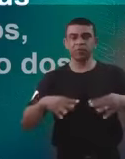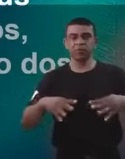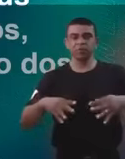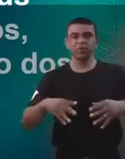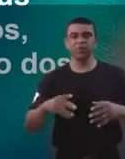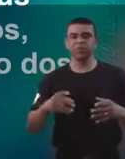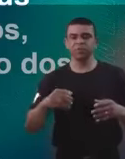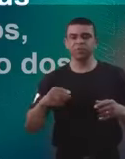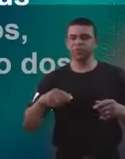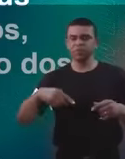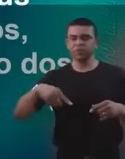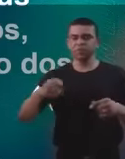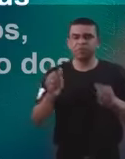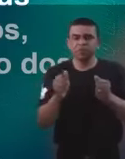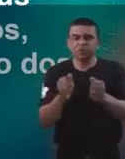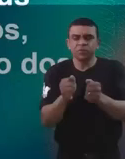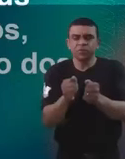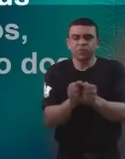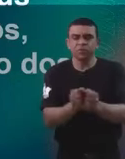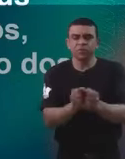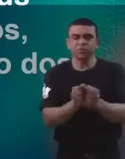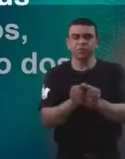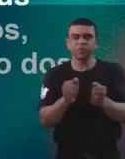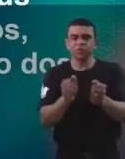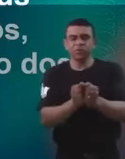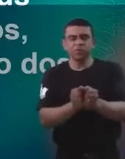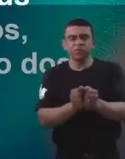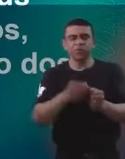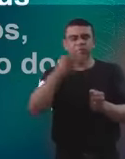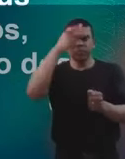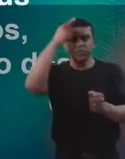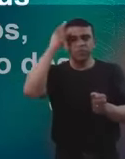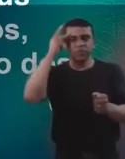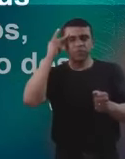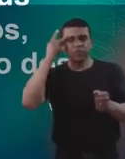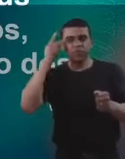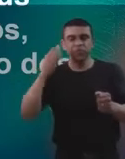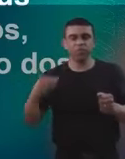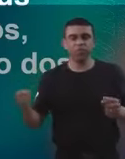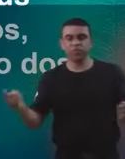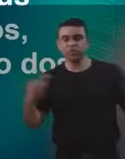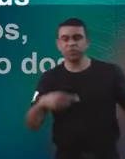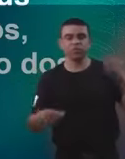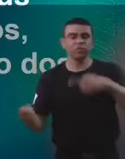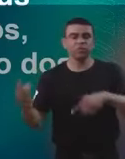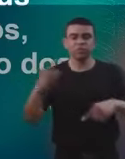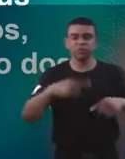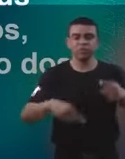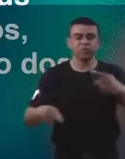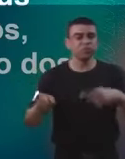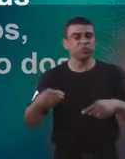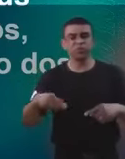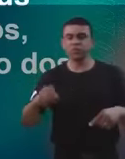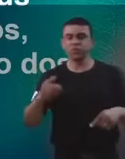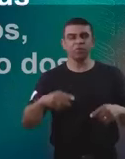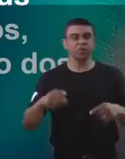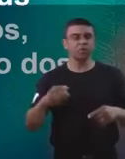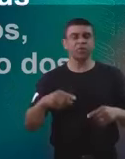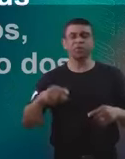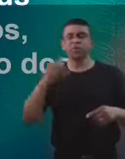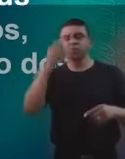ajuntando-se, entretanto, muitos milhares de pessoas, de sorte que se atropelavam uns aos